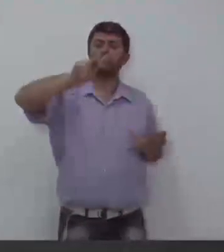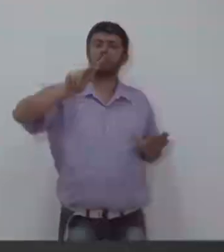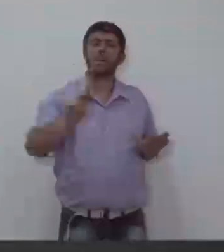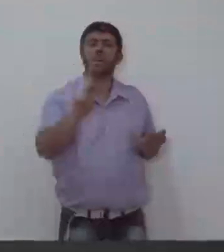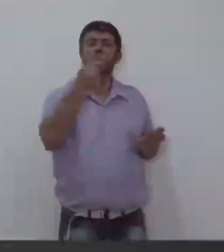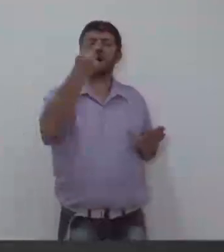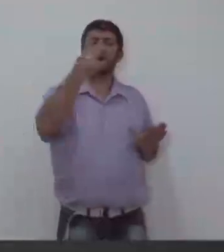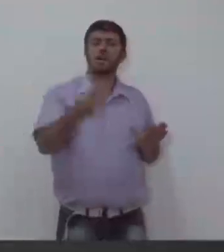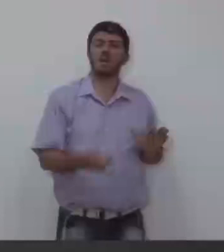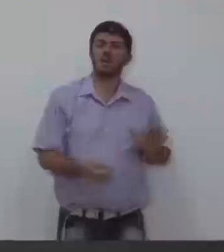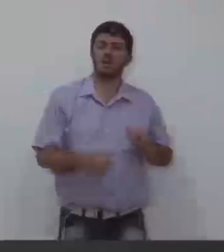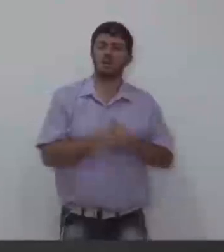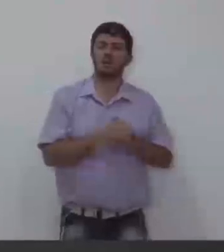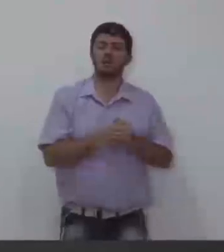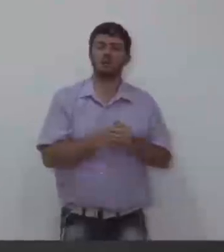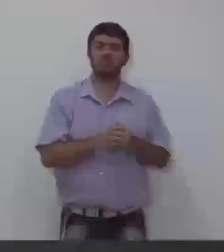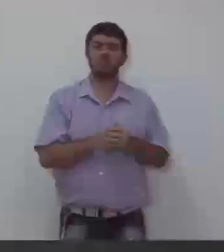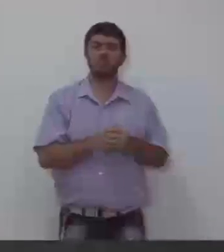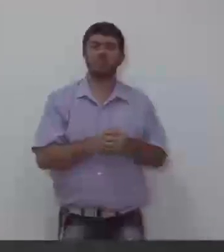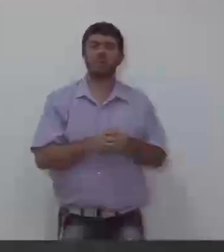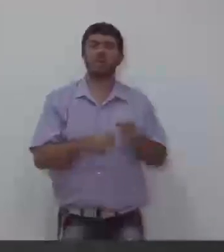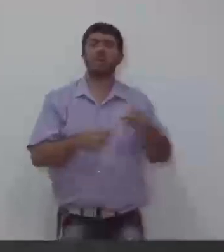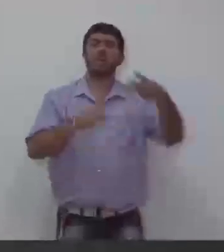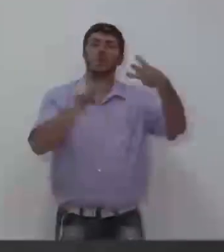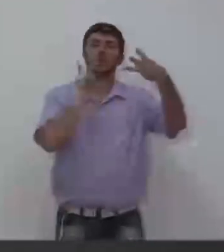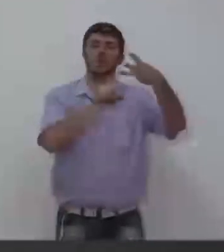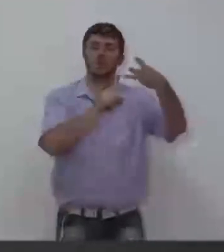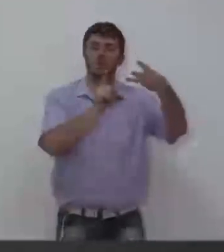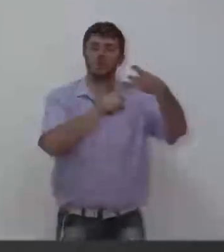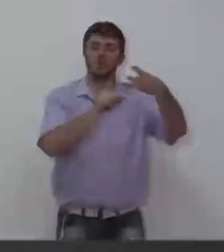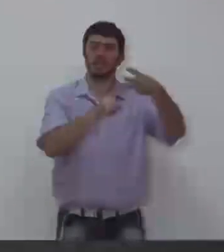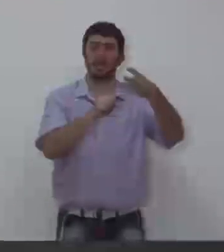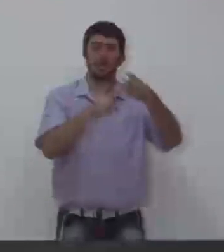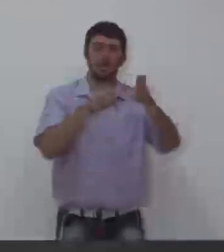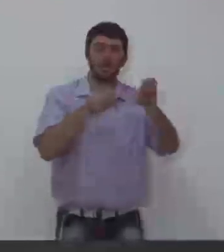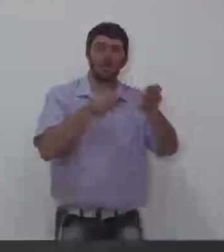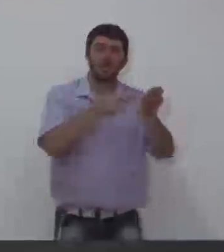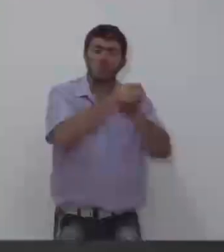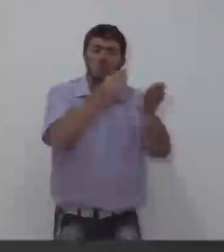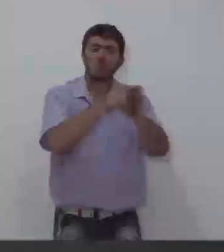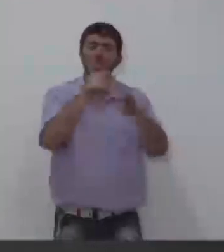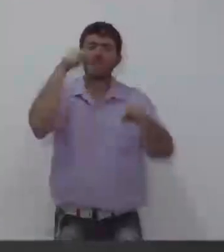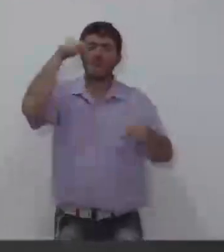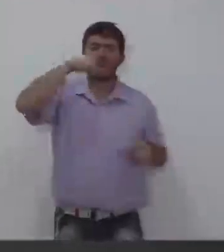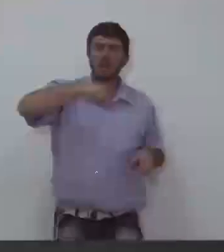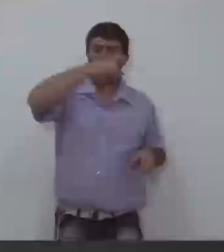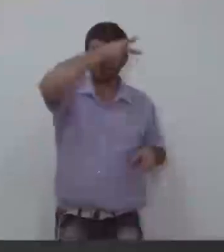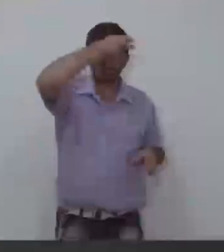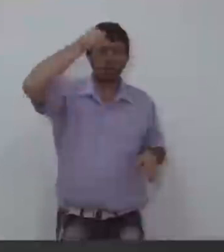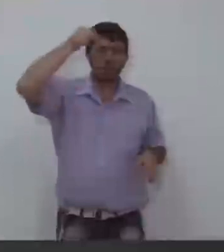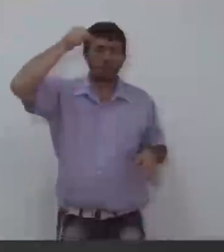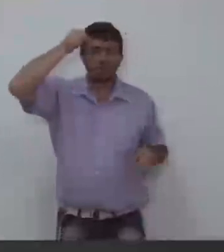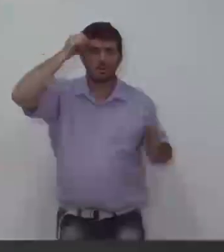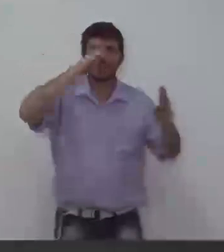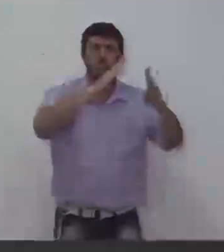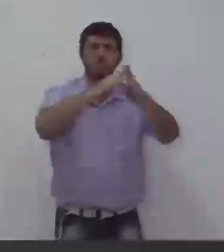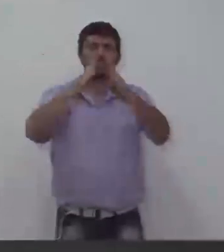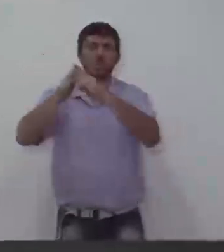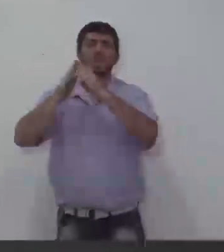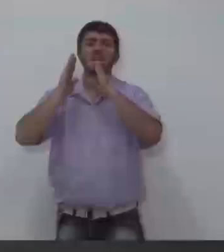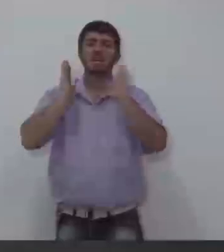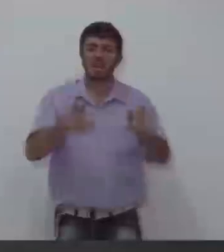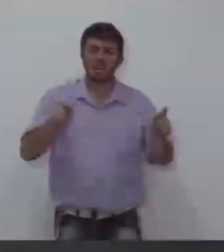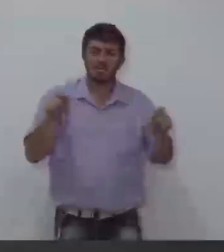domicílios vagos? 3. O Conselho Municipal de Habitação tem realizado reuniões, enviar cópias